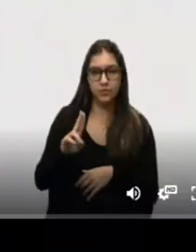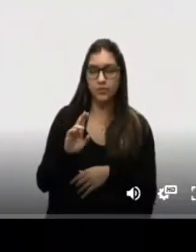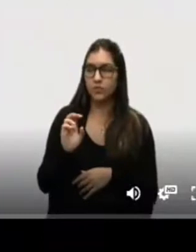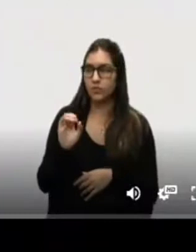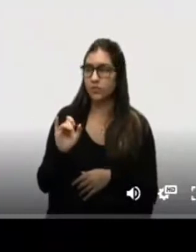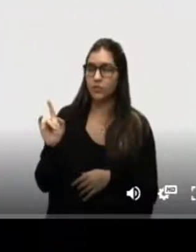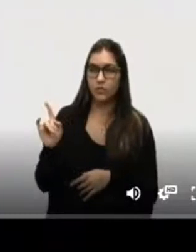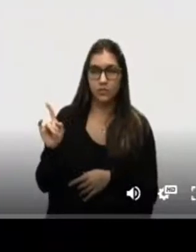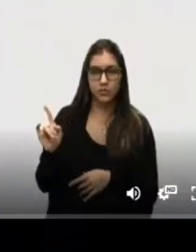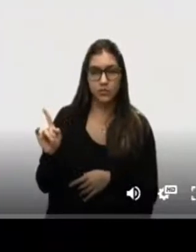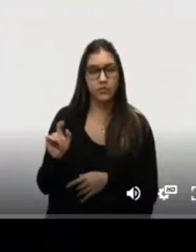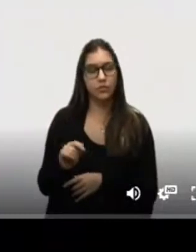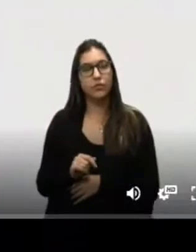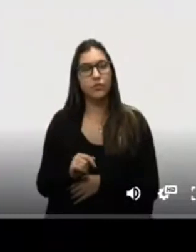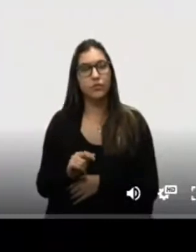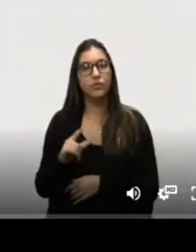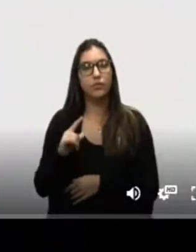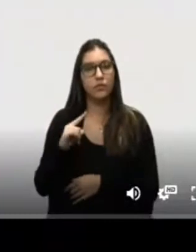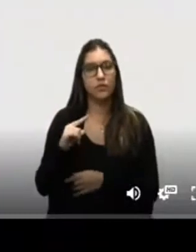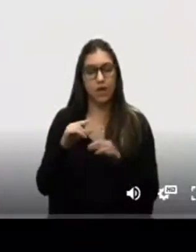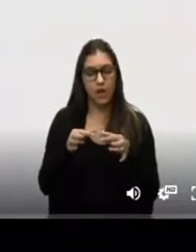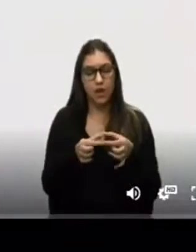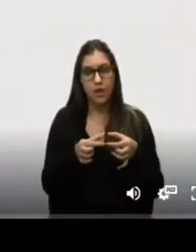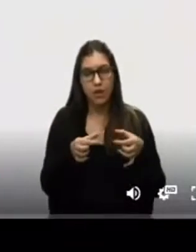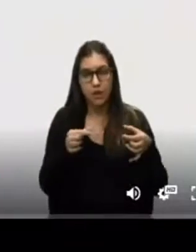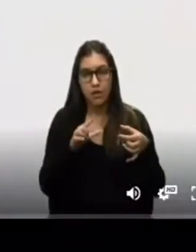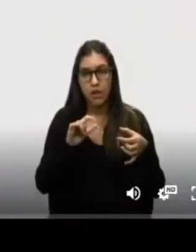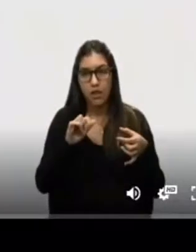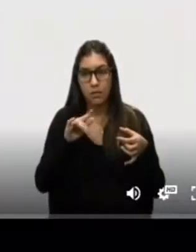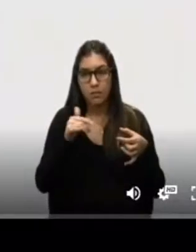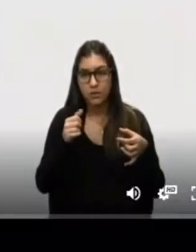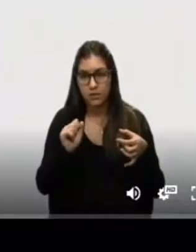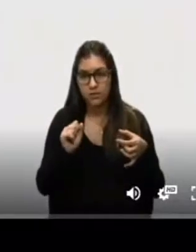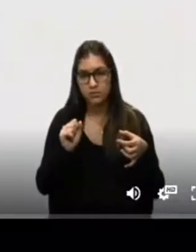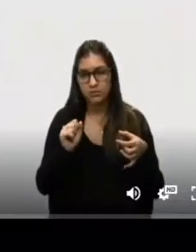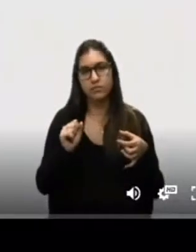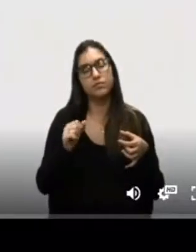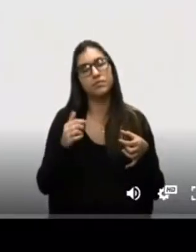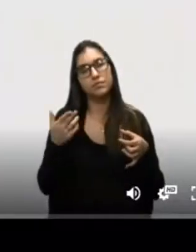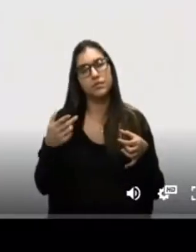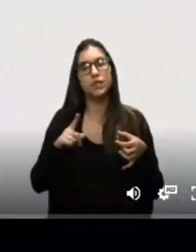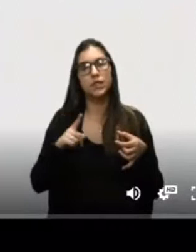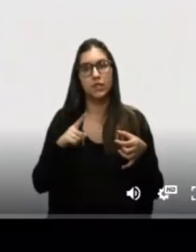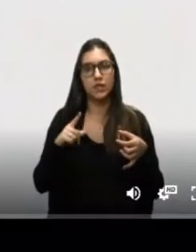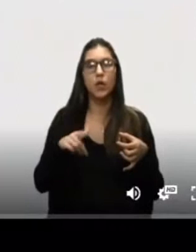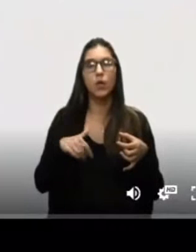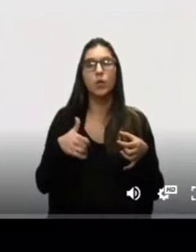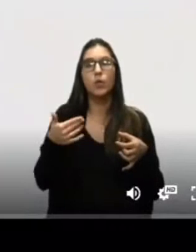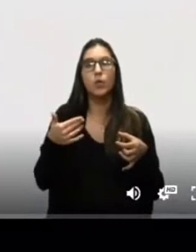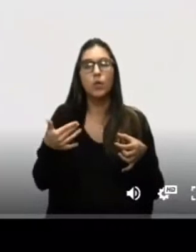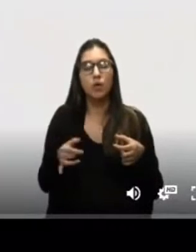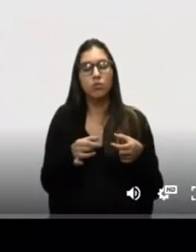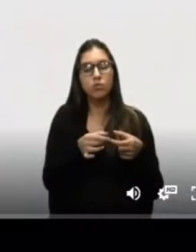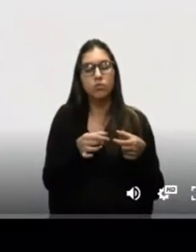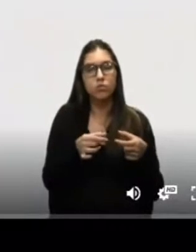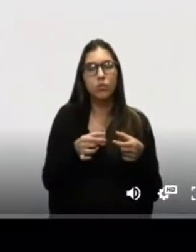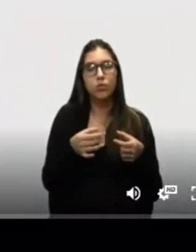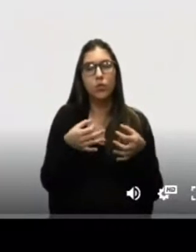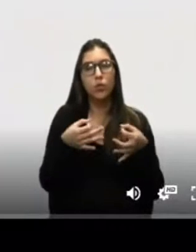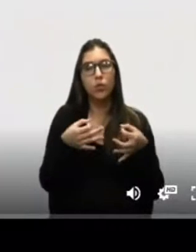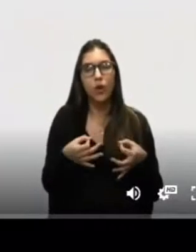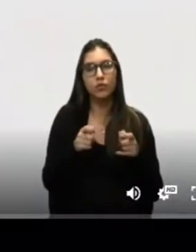equipamento utilizar, por exemplo, lâminas em vez de tubos capilares, nós devemos, então, acompanhar qual que é o correto